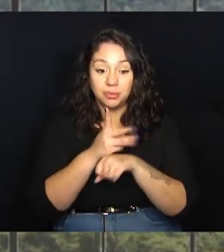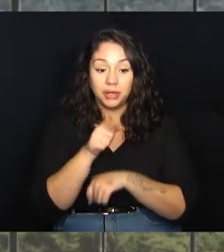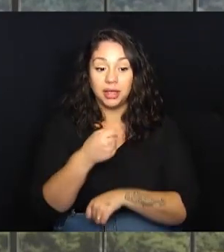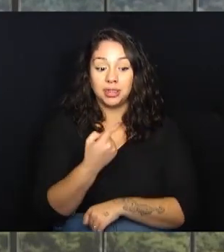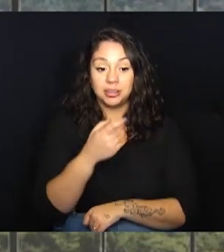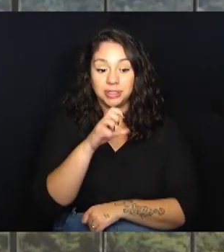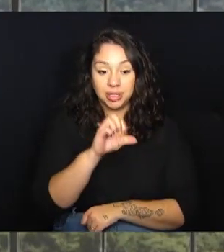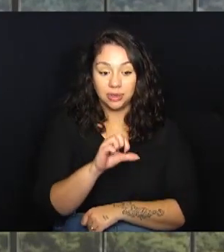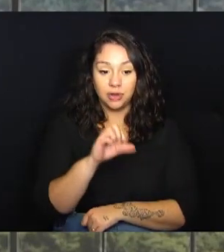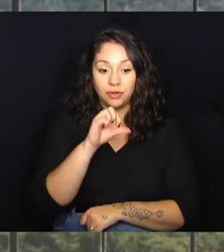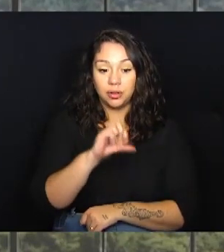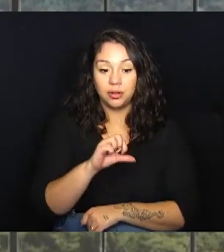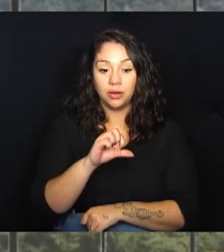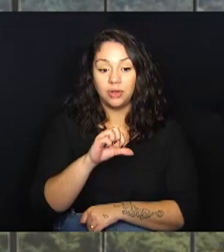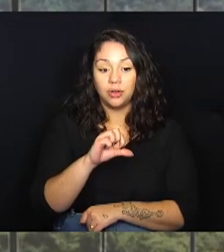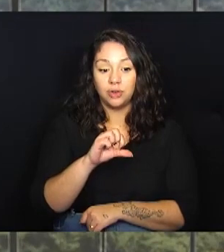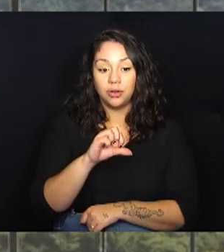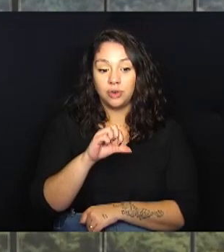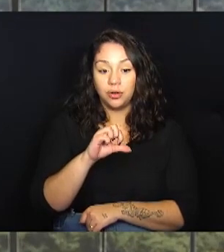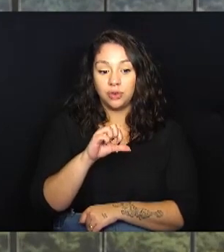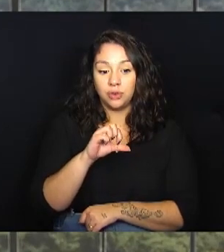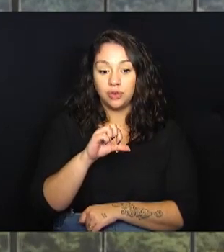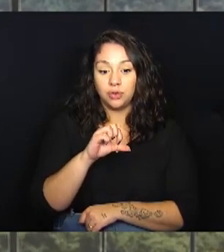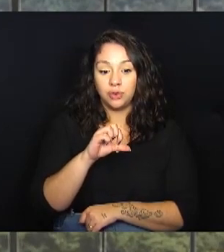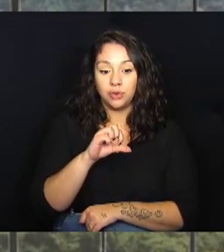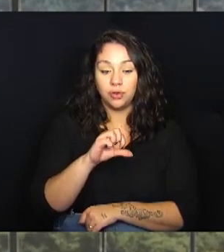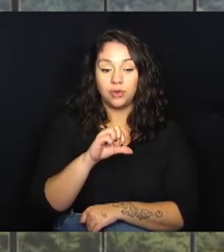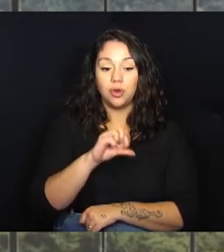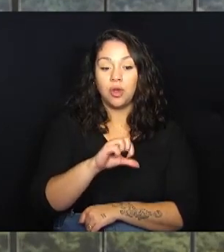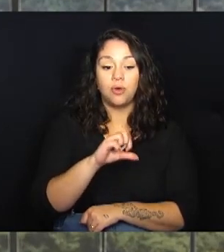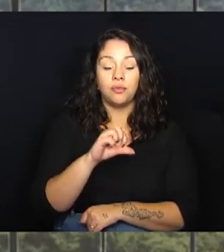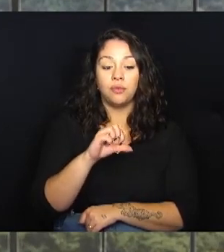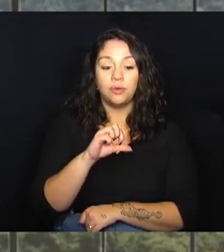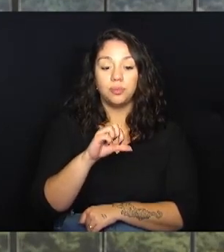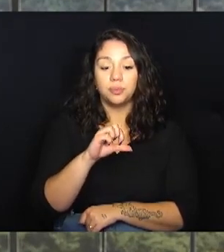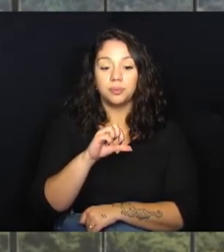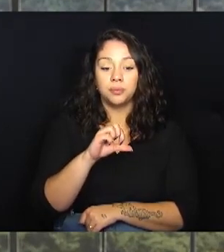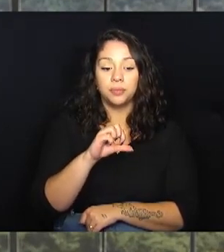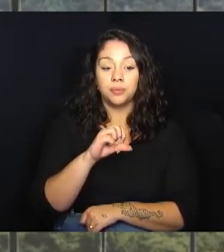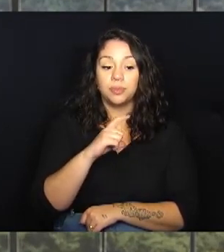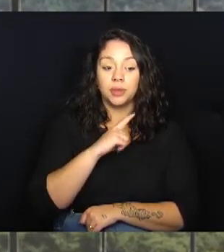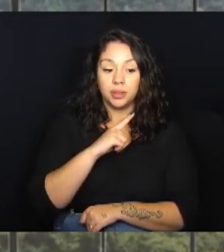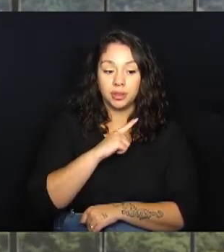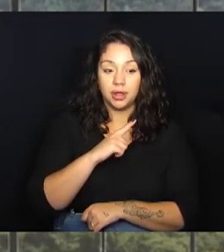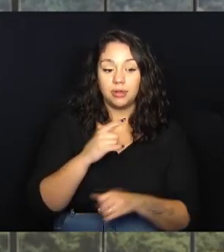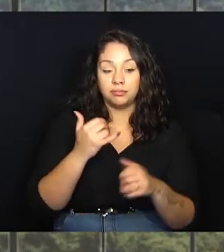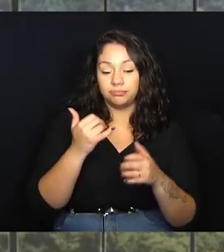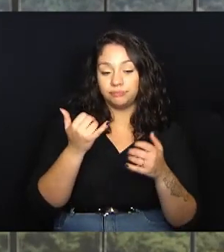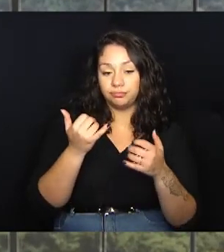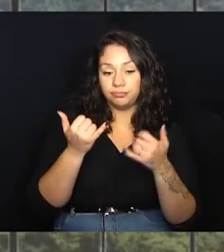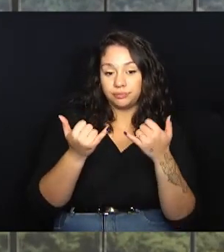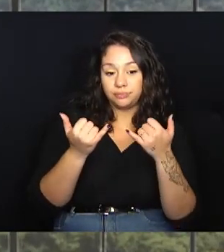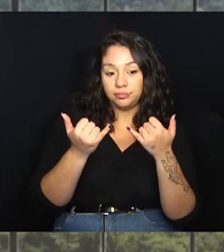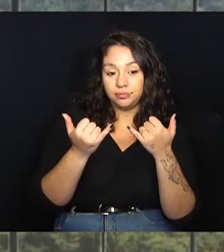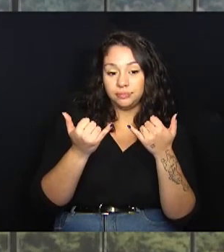19 99368 1440, 99368 1440, ou